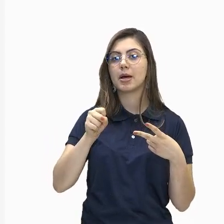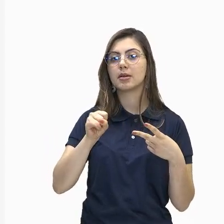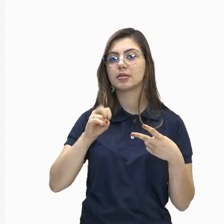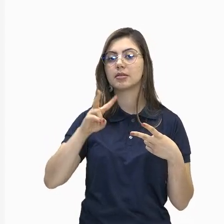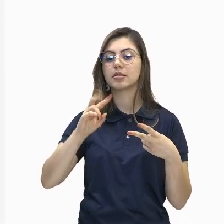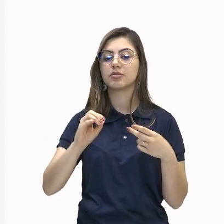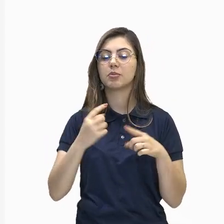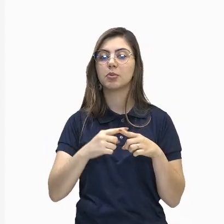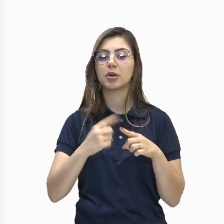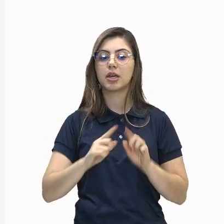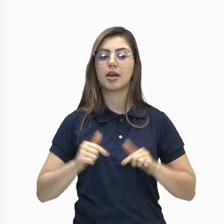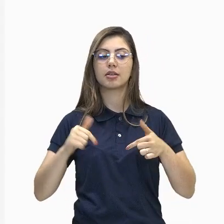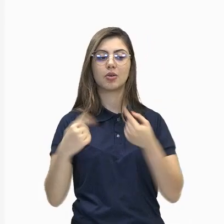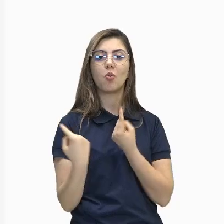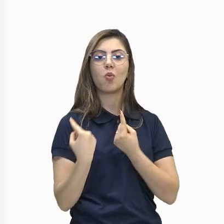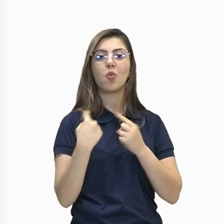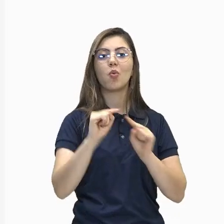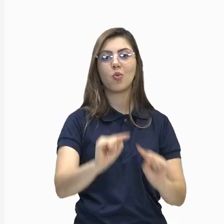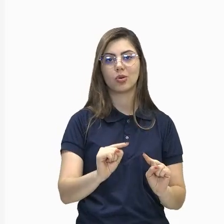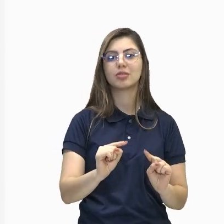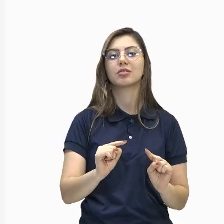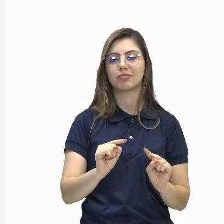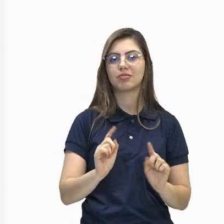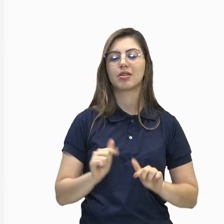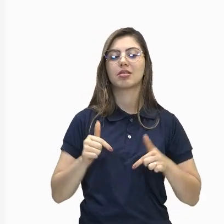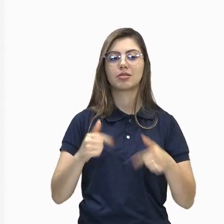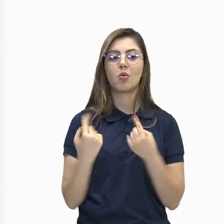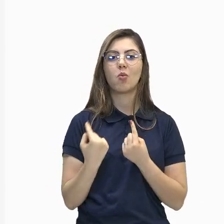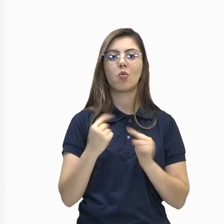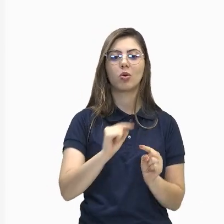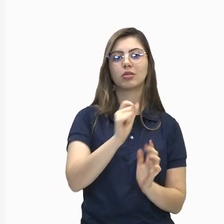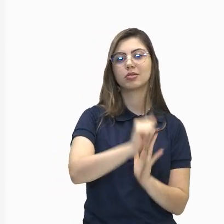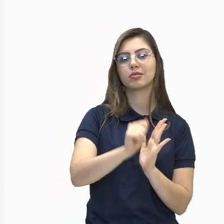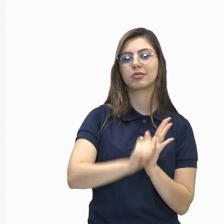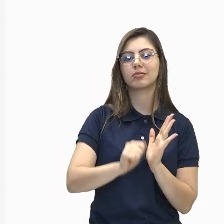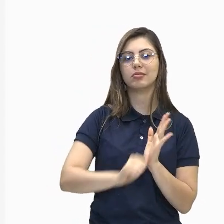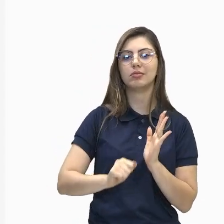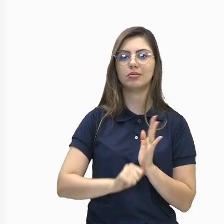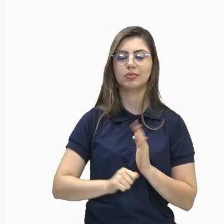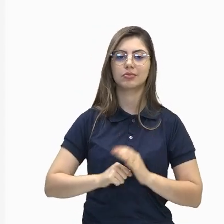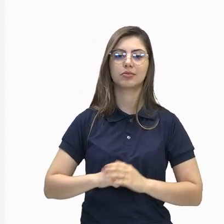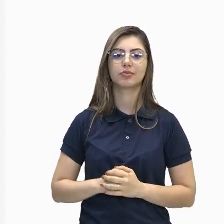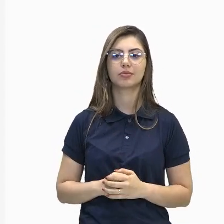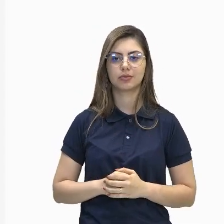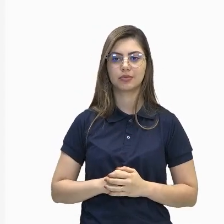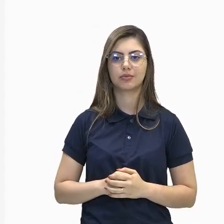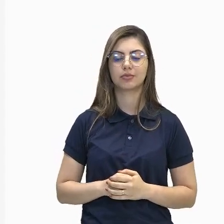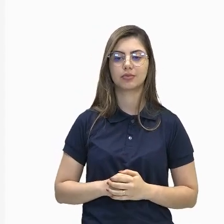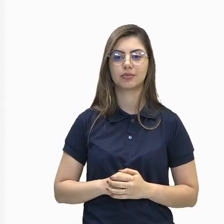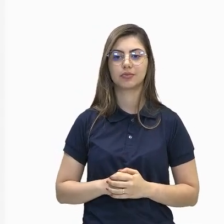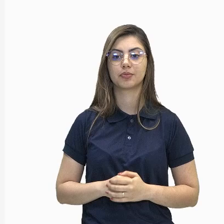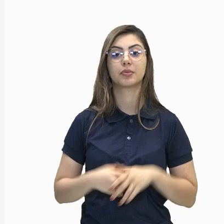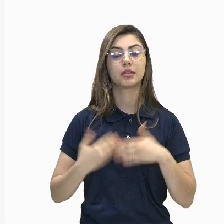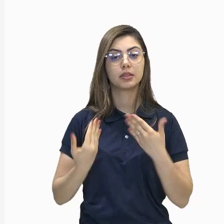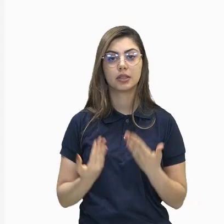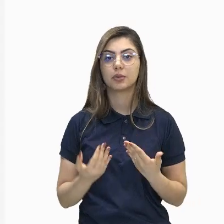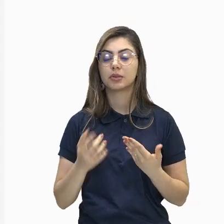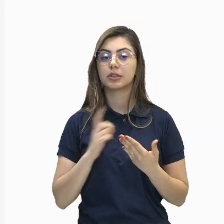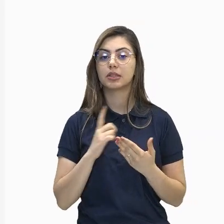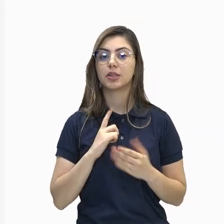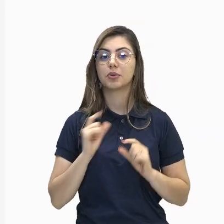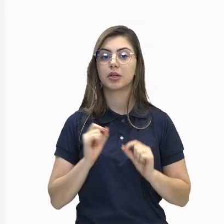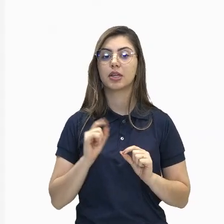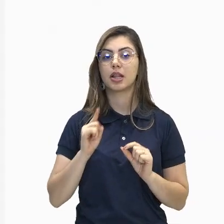paciente, certo? Ele sofre a ação expressa pelo verbo. Então, quando isso ocorre, quando o